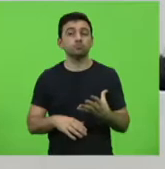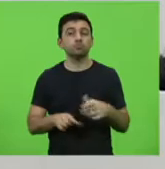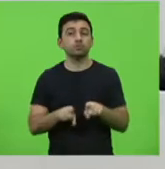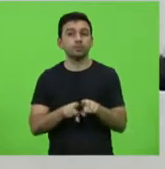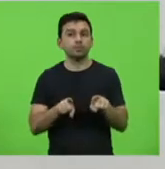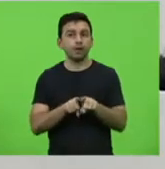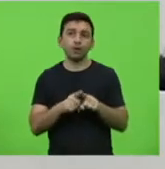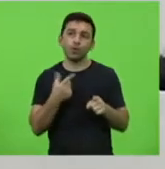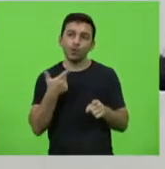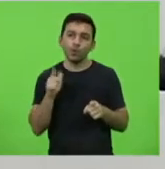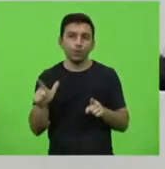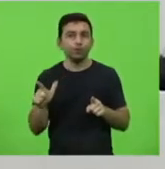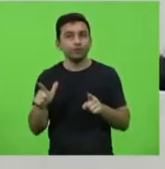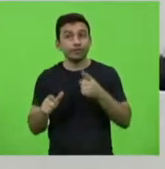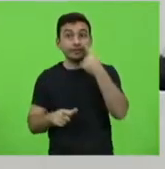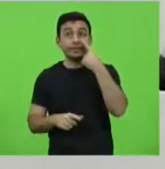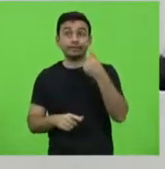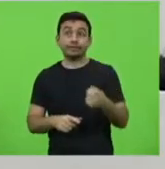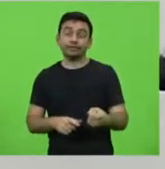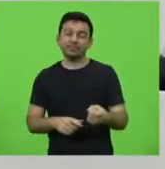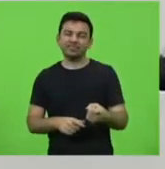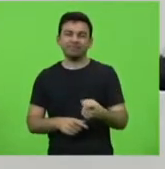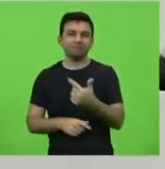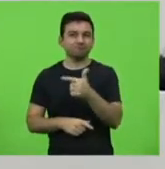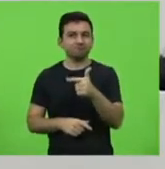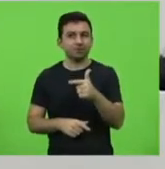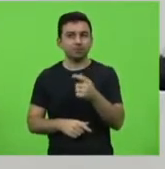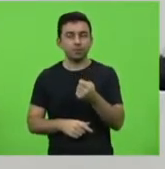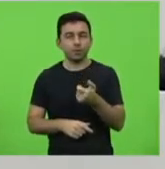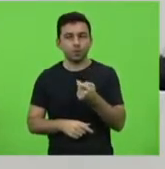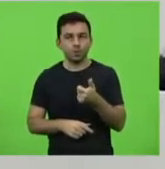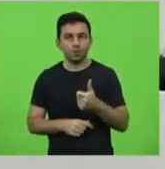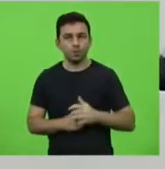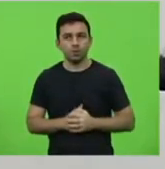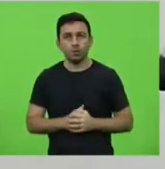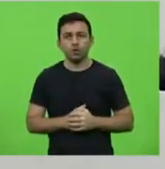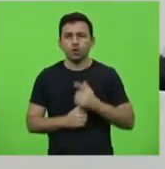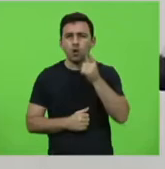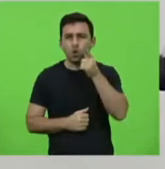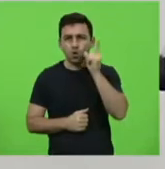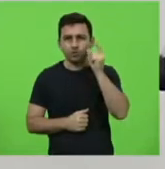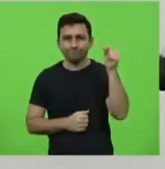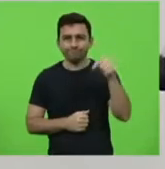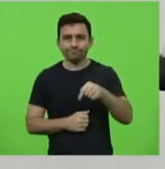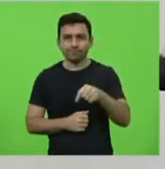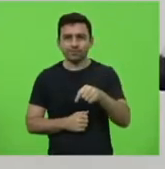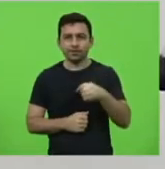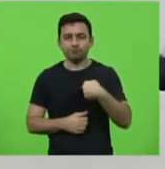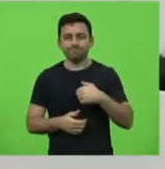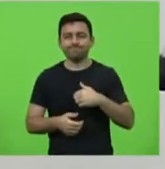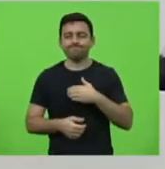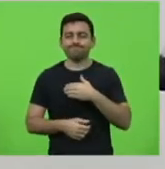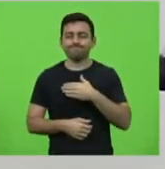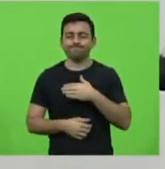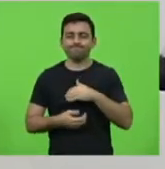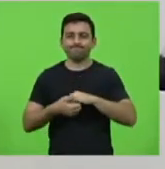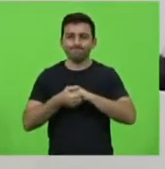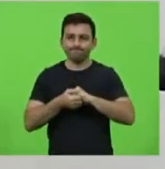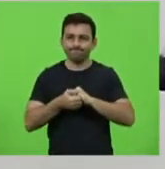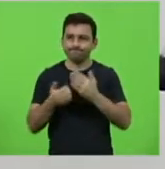é tão interessante assim. Ontem nós estivemos aqui, e eu saúdo todo o